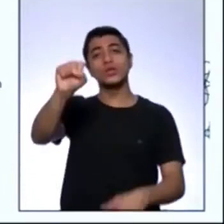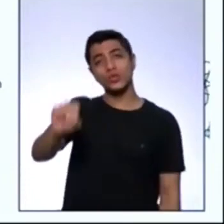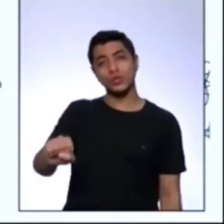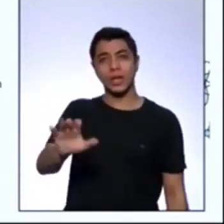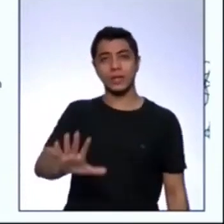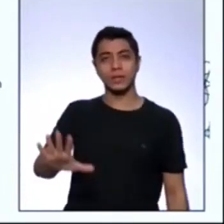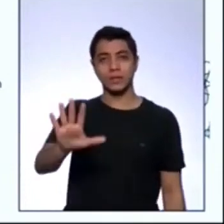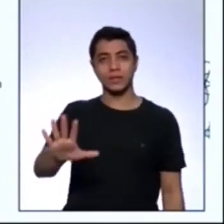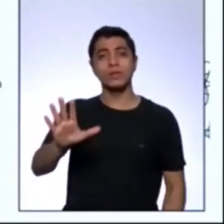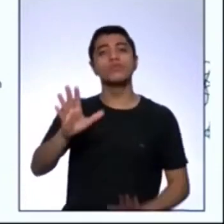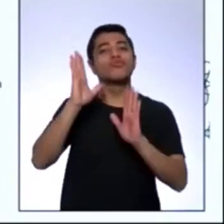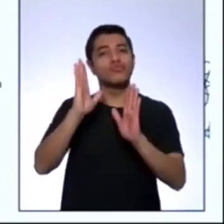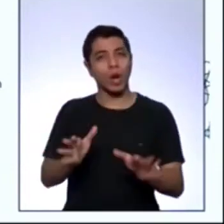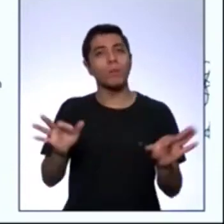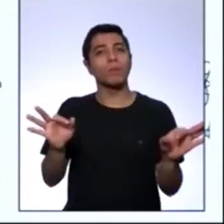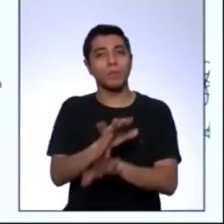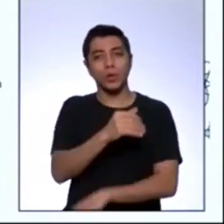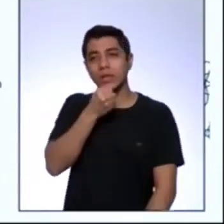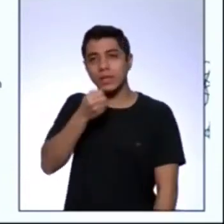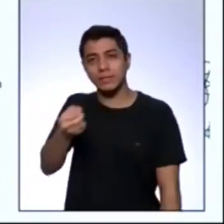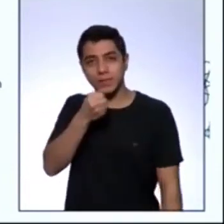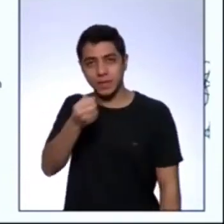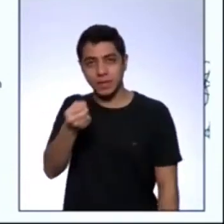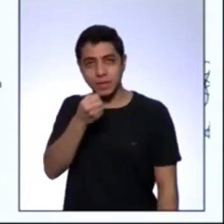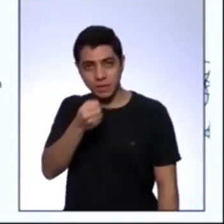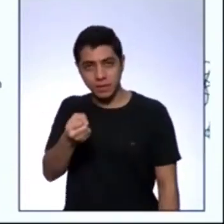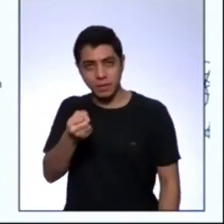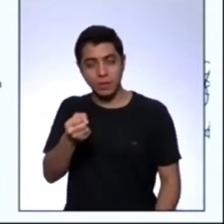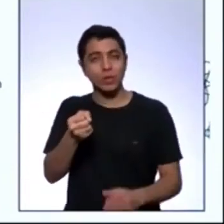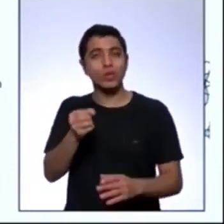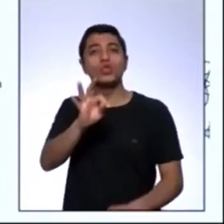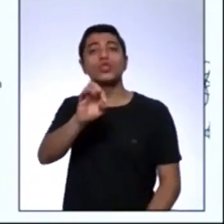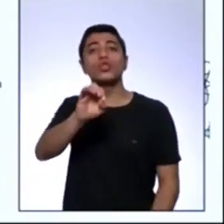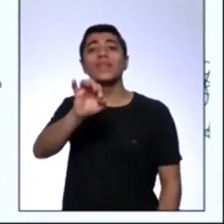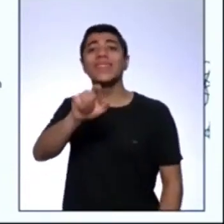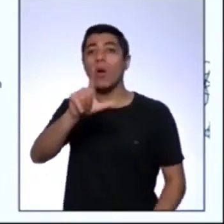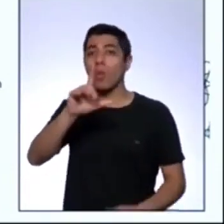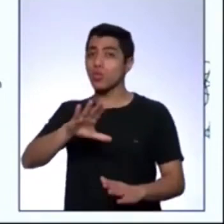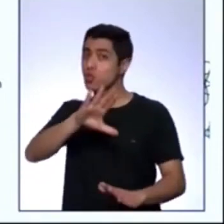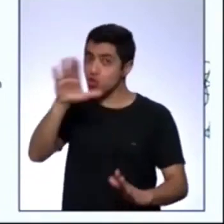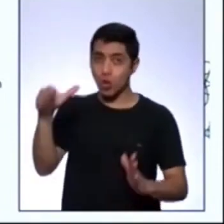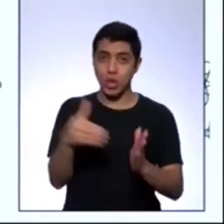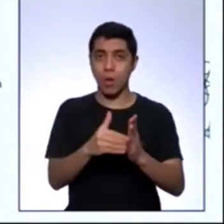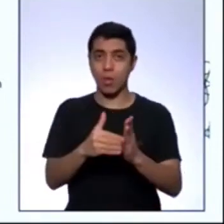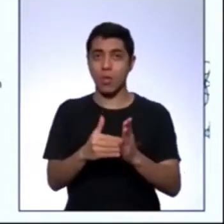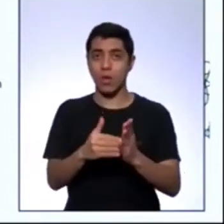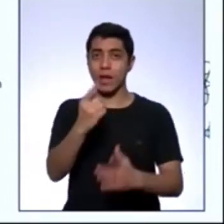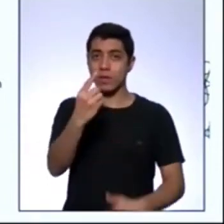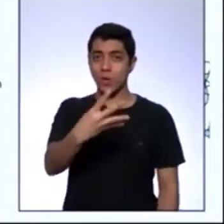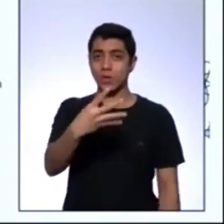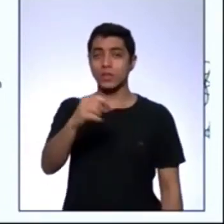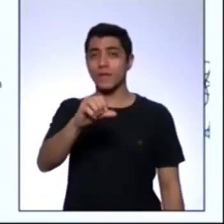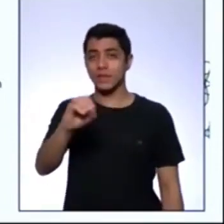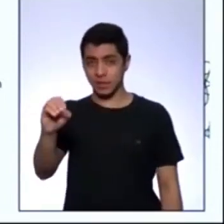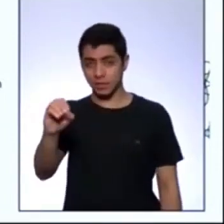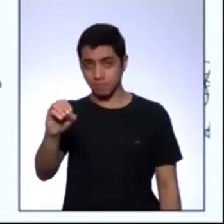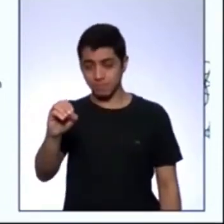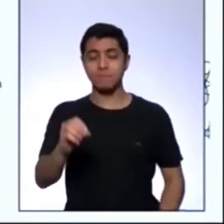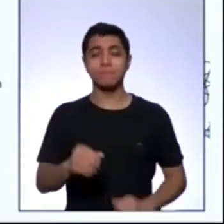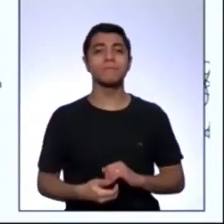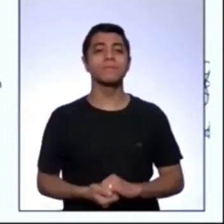interessante Então esse é o total aí você procura ali para nós os que têm celular tá vendo a livros que tem celular